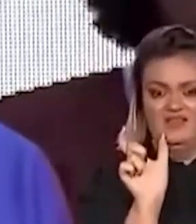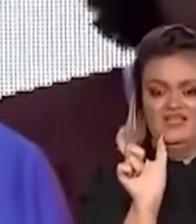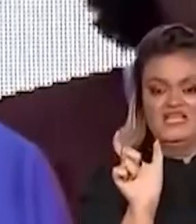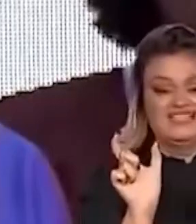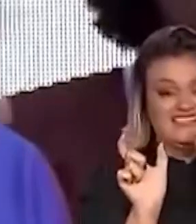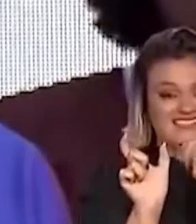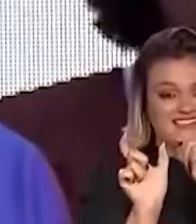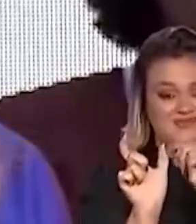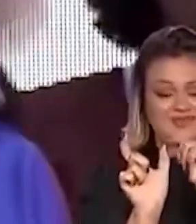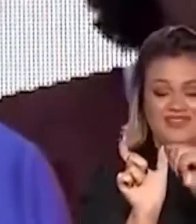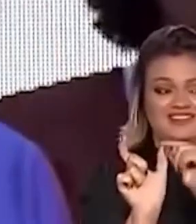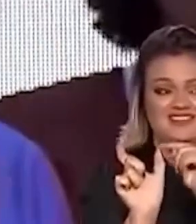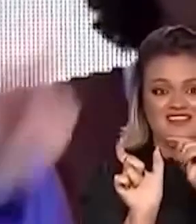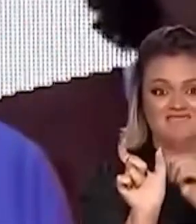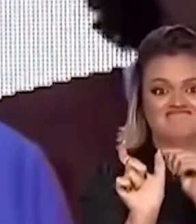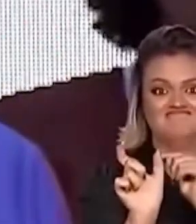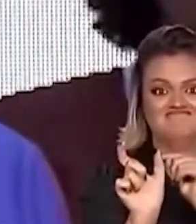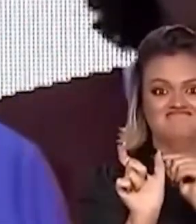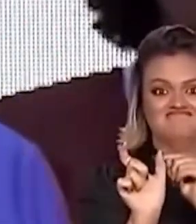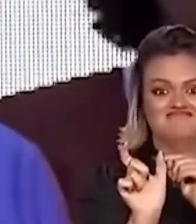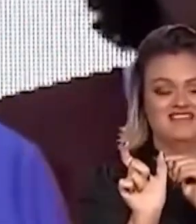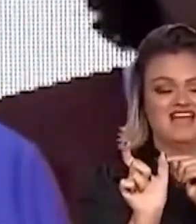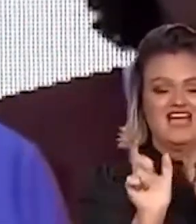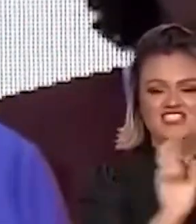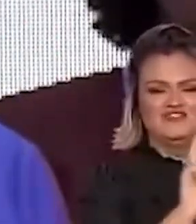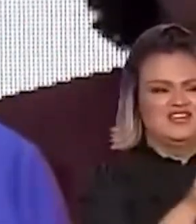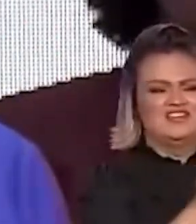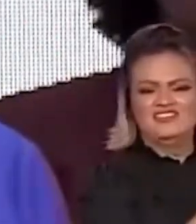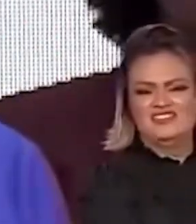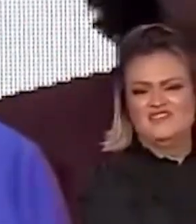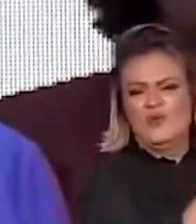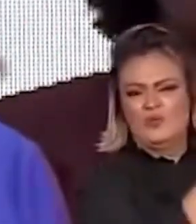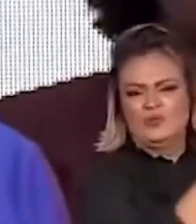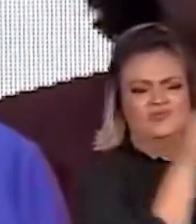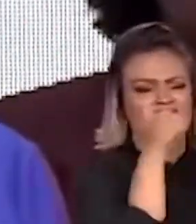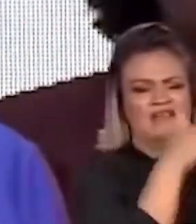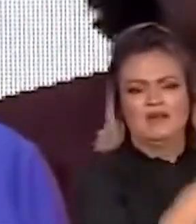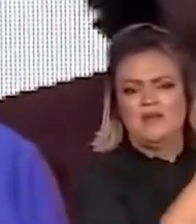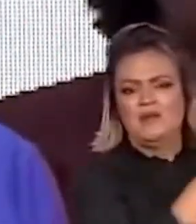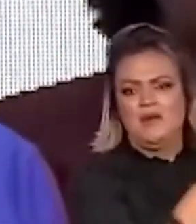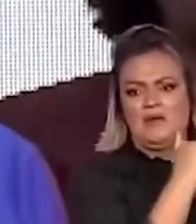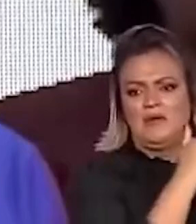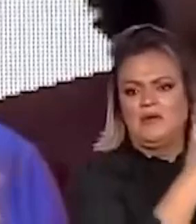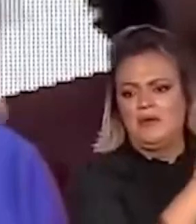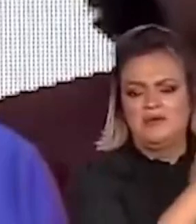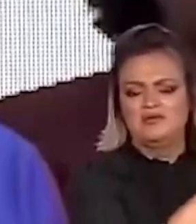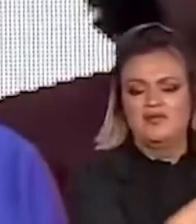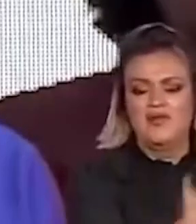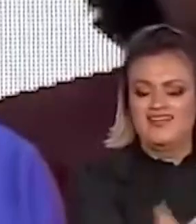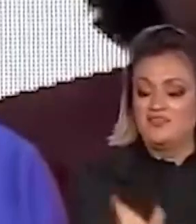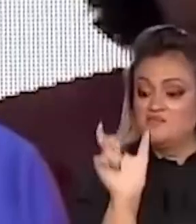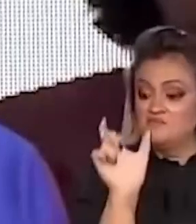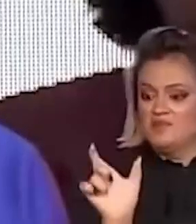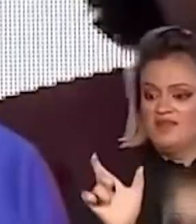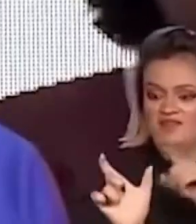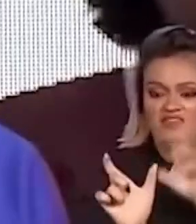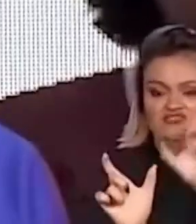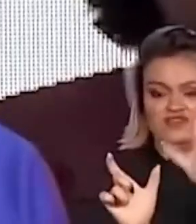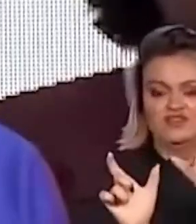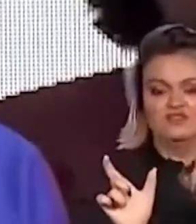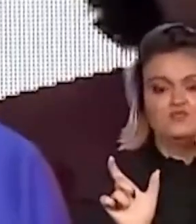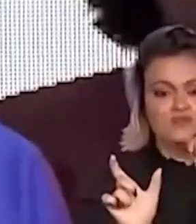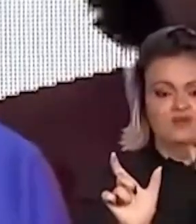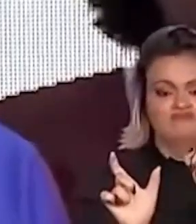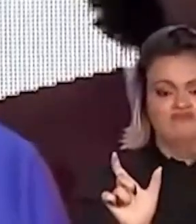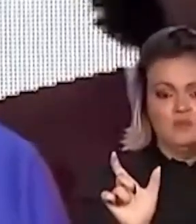a diferença de tudo que já foi escrito sobre trabalho igual entre homens e mulheres exercendo a mesma função.